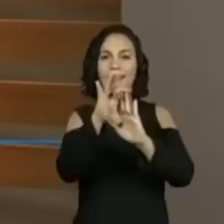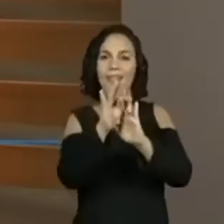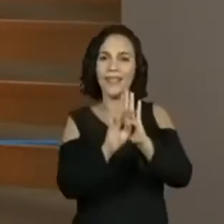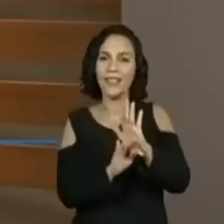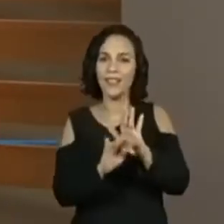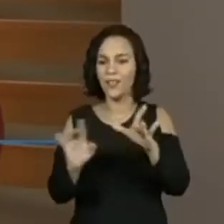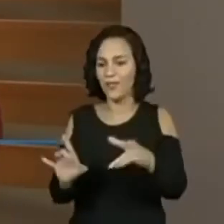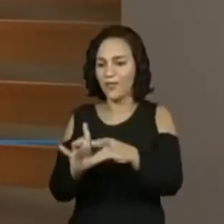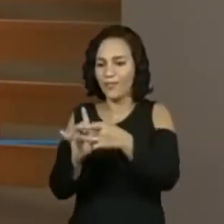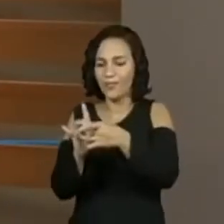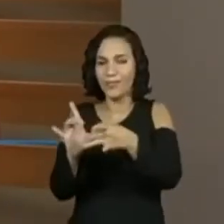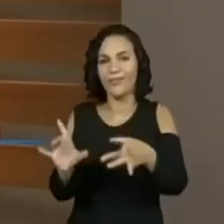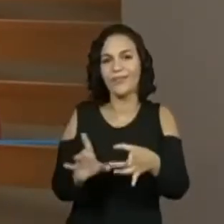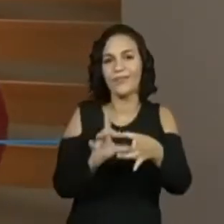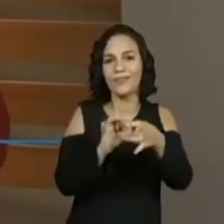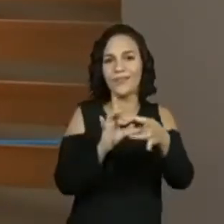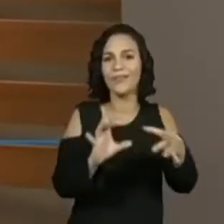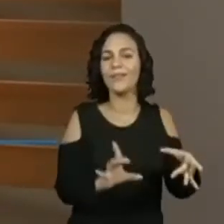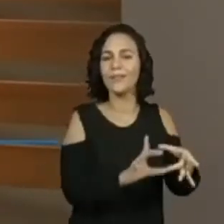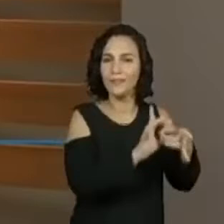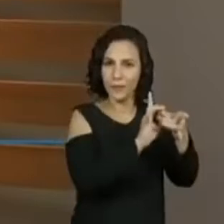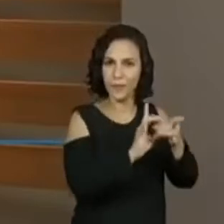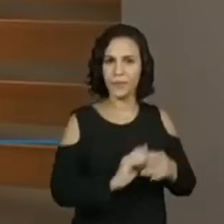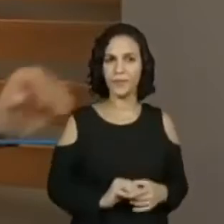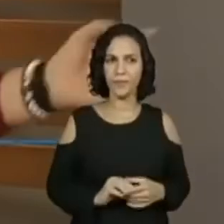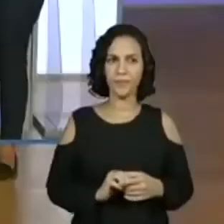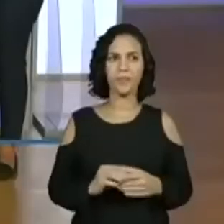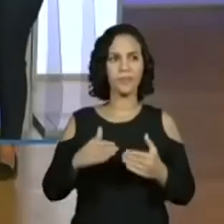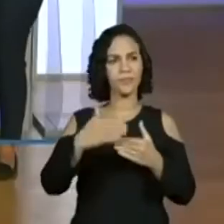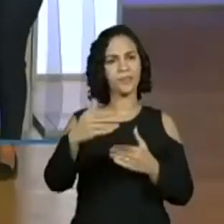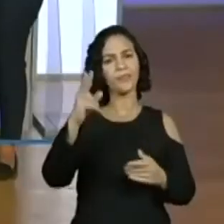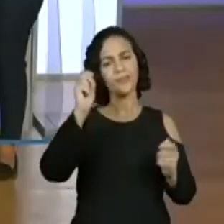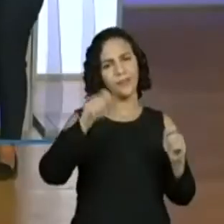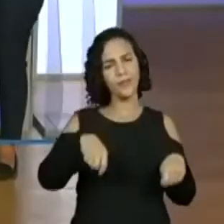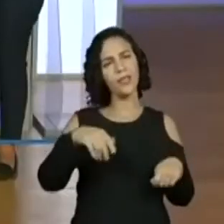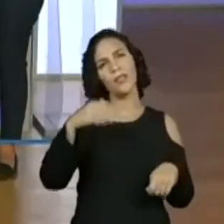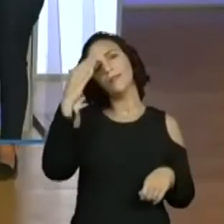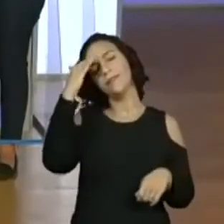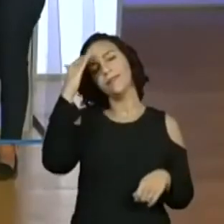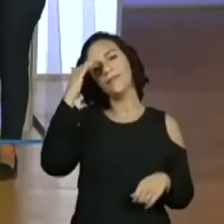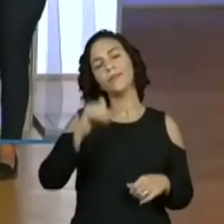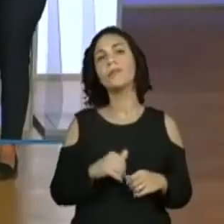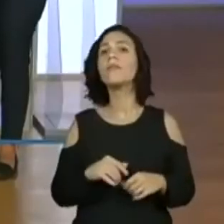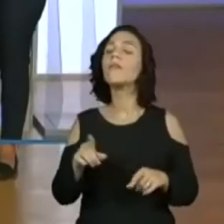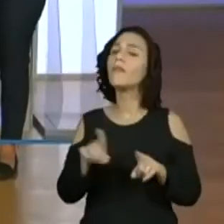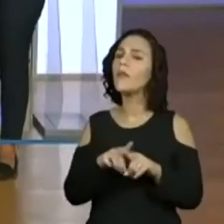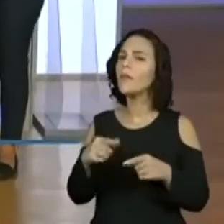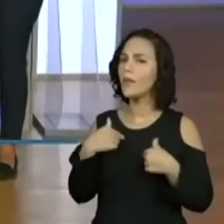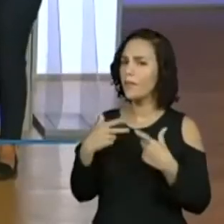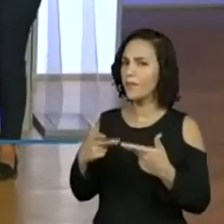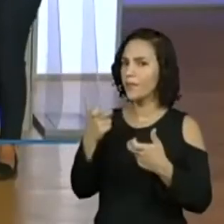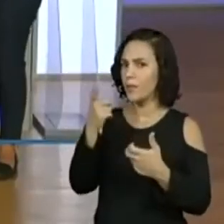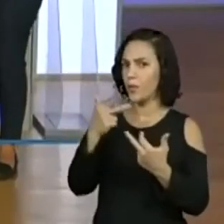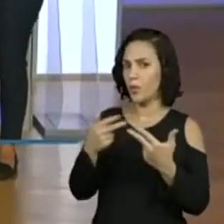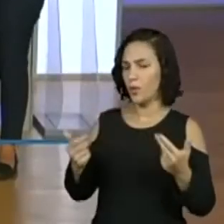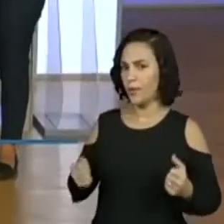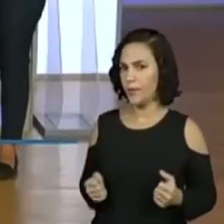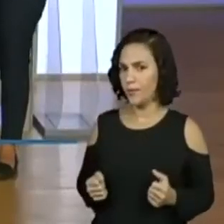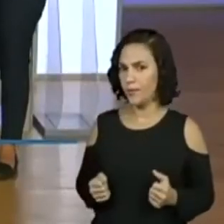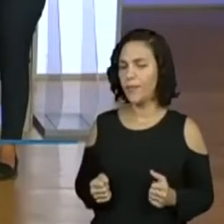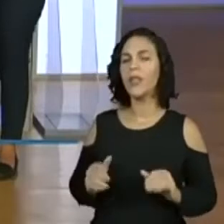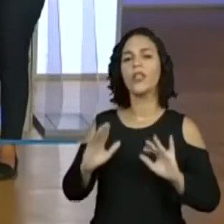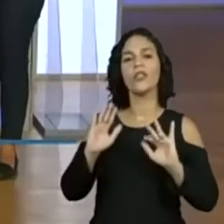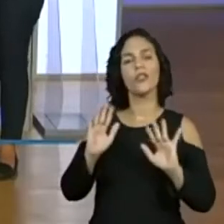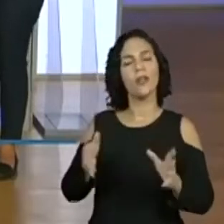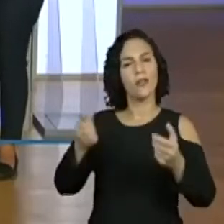conjunto que se forma dentro desse contexto. A gente vai ter tempo de ver isso. Professora, e eu observei uma outra coisa. A gente já